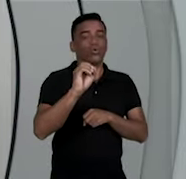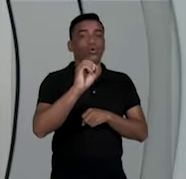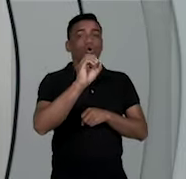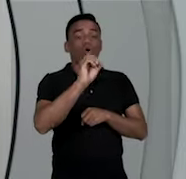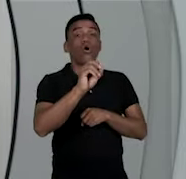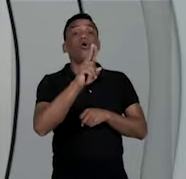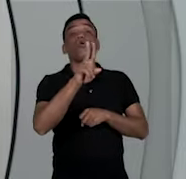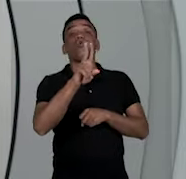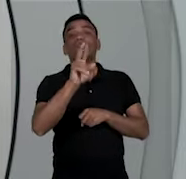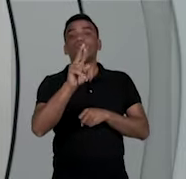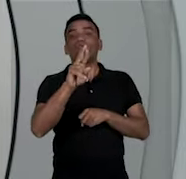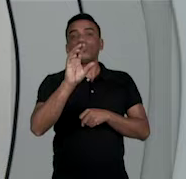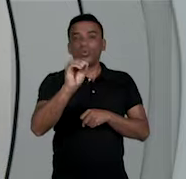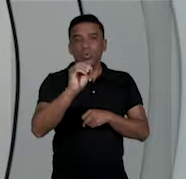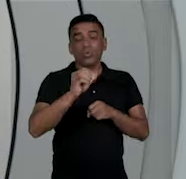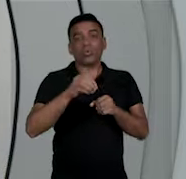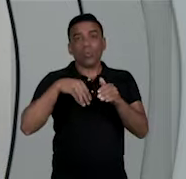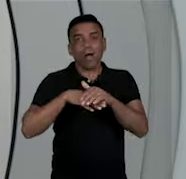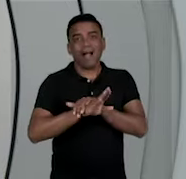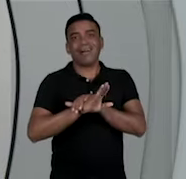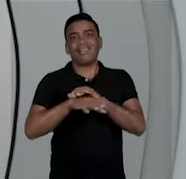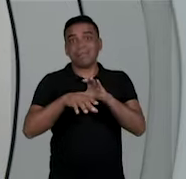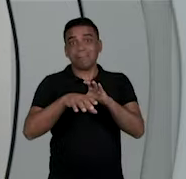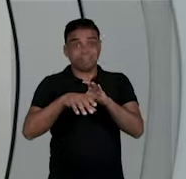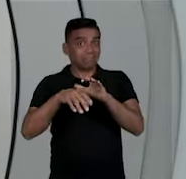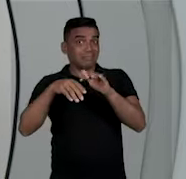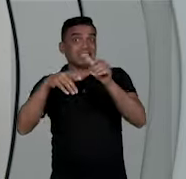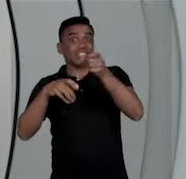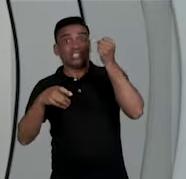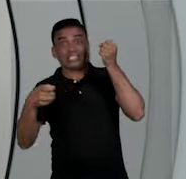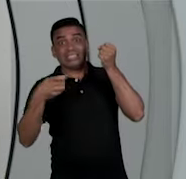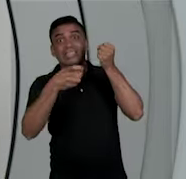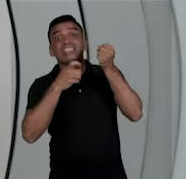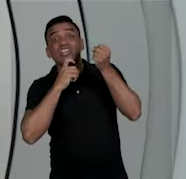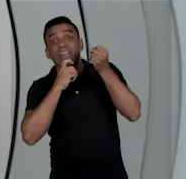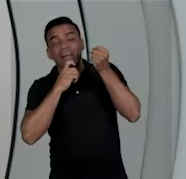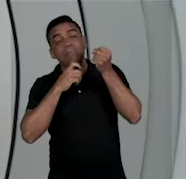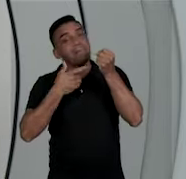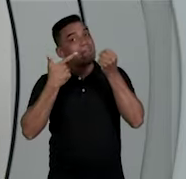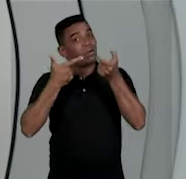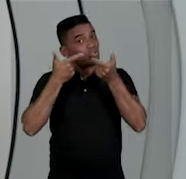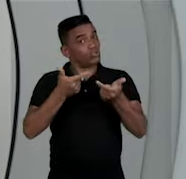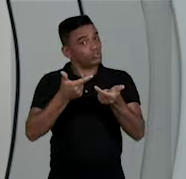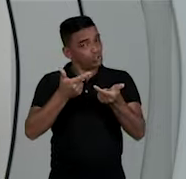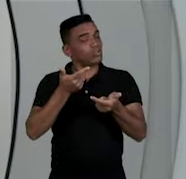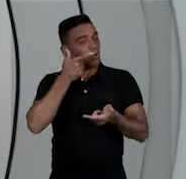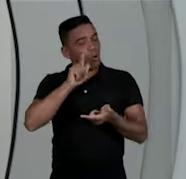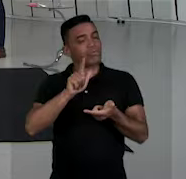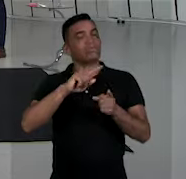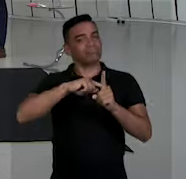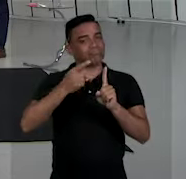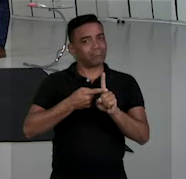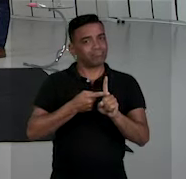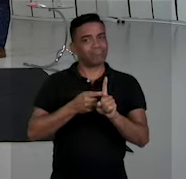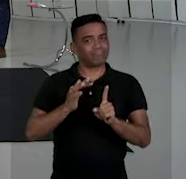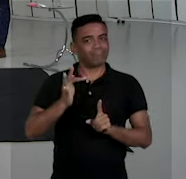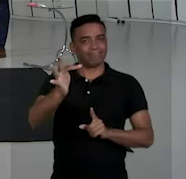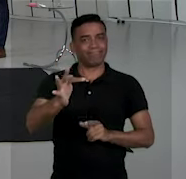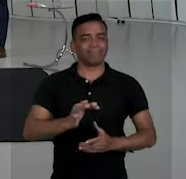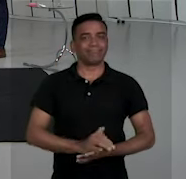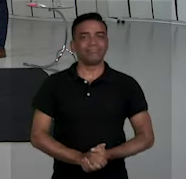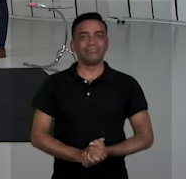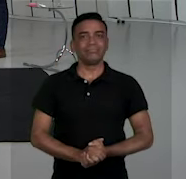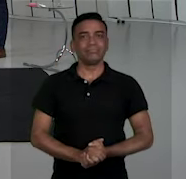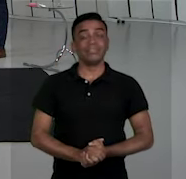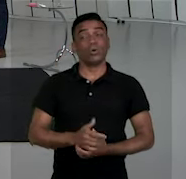esses óvulos com uma certa antecedência, maior a taxa de sucesso da fertilização. Ótimo, muito bom. Vamos então